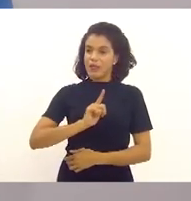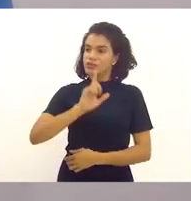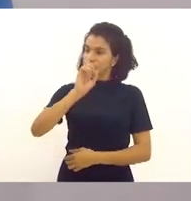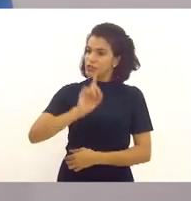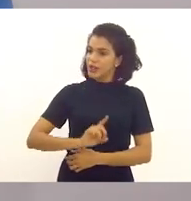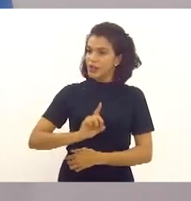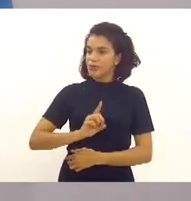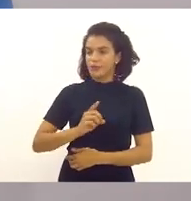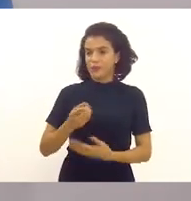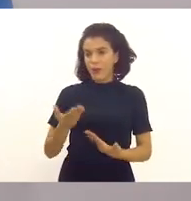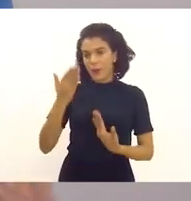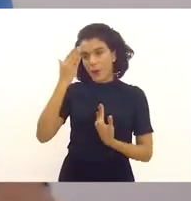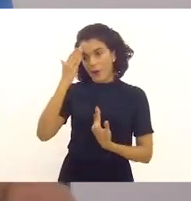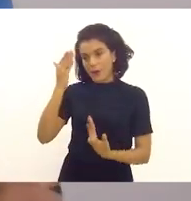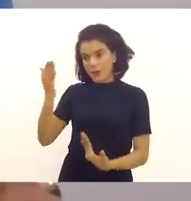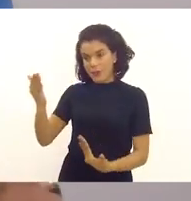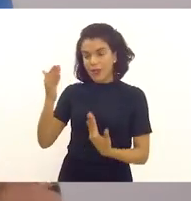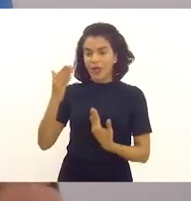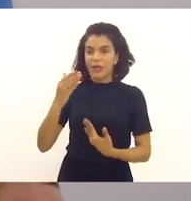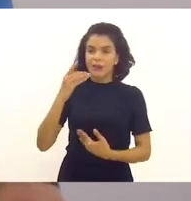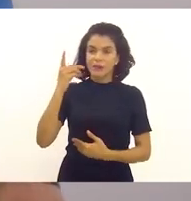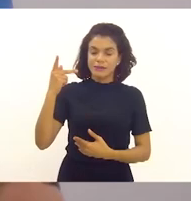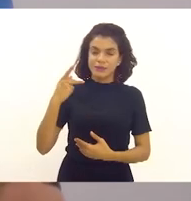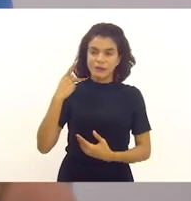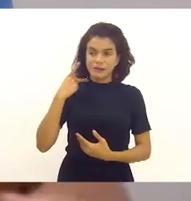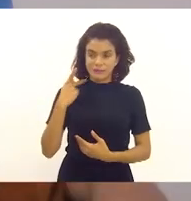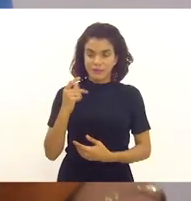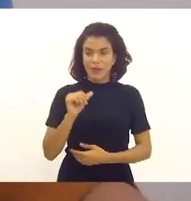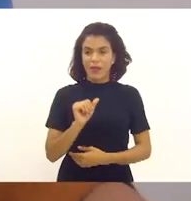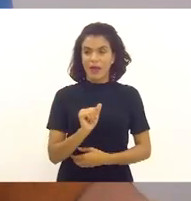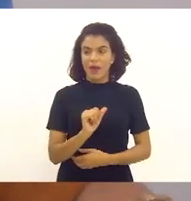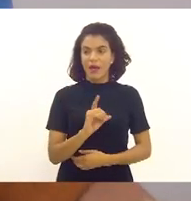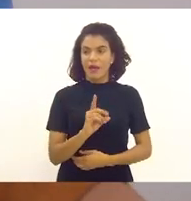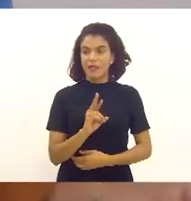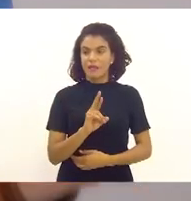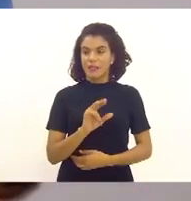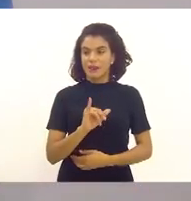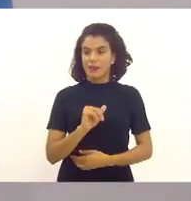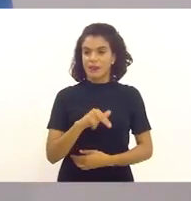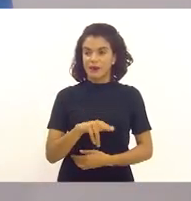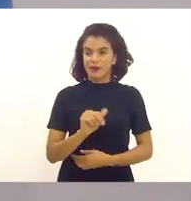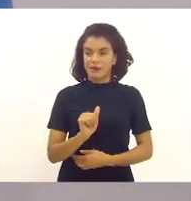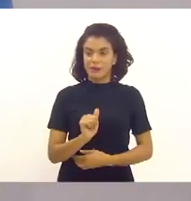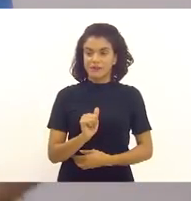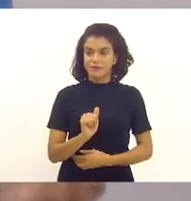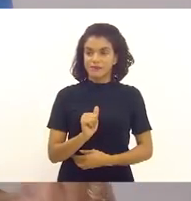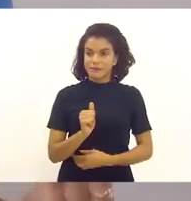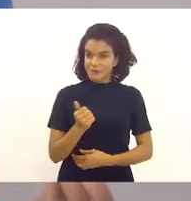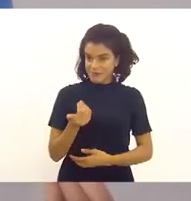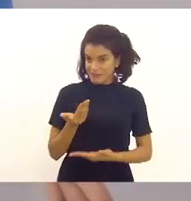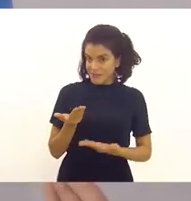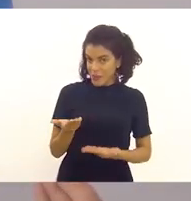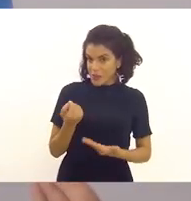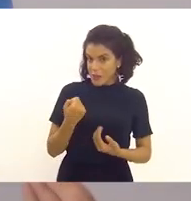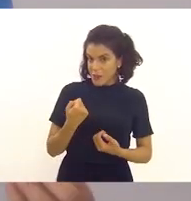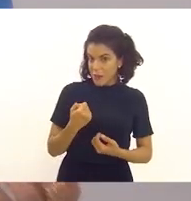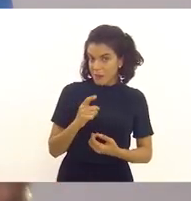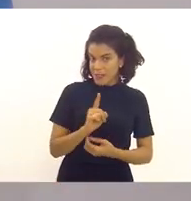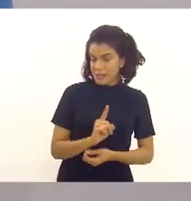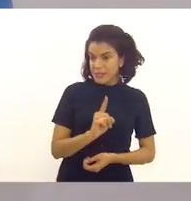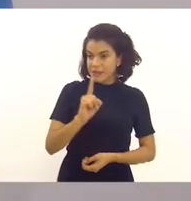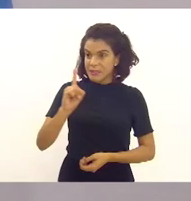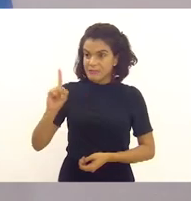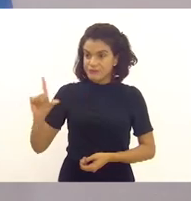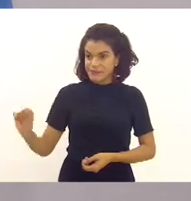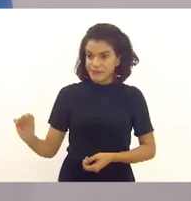então muito obrigada desembargadora Adriana pela pela excelente fala a senhora vai precisar se retirar não é isso